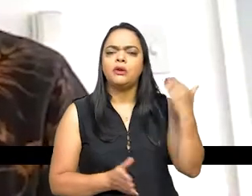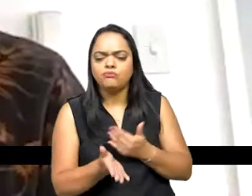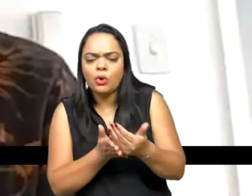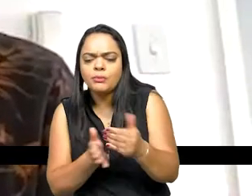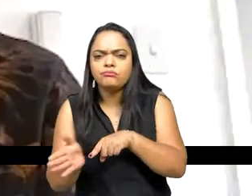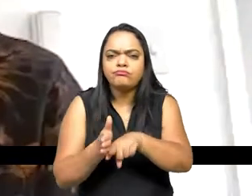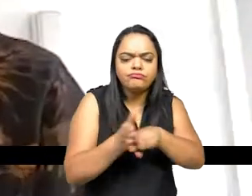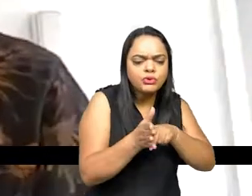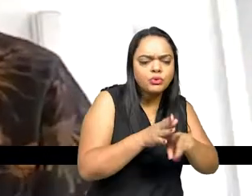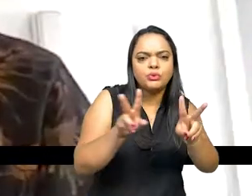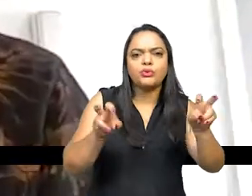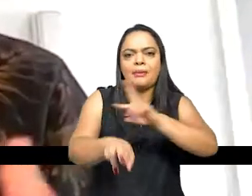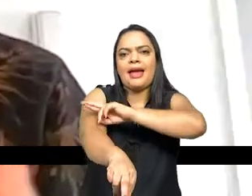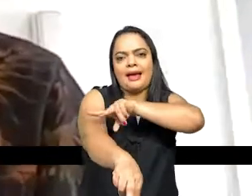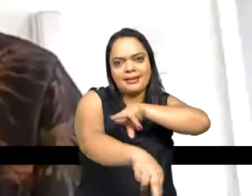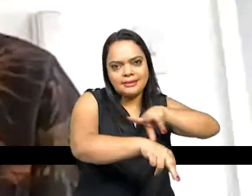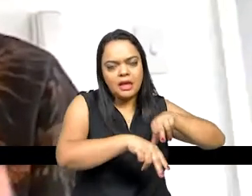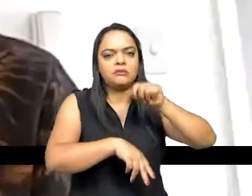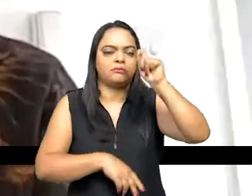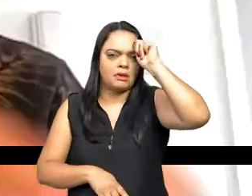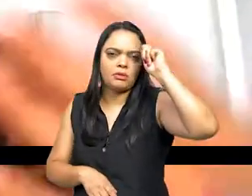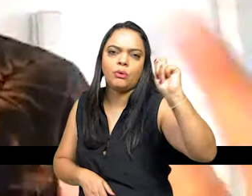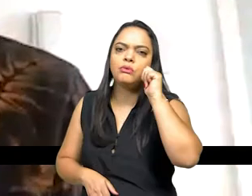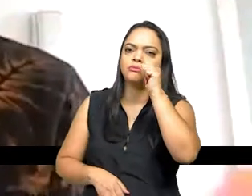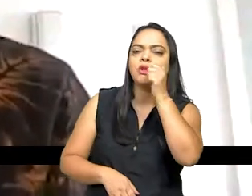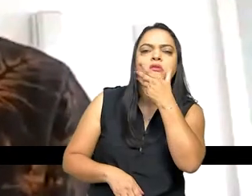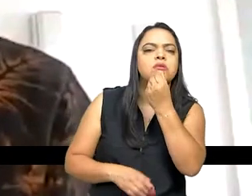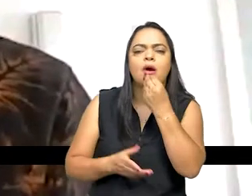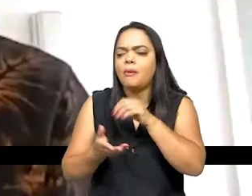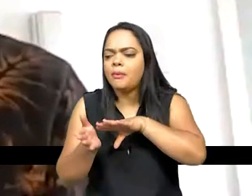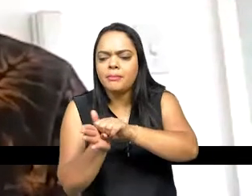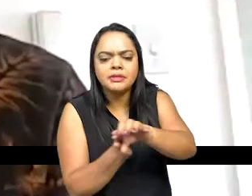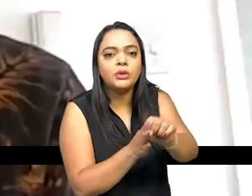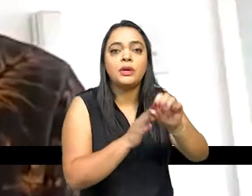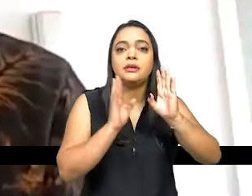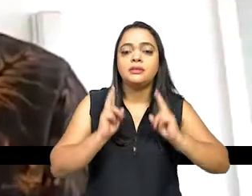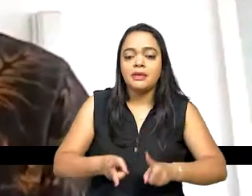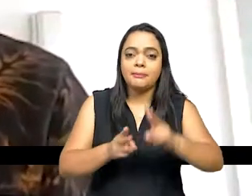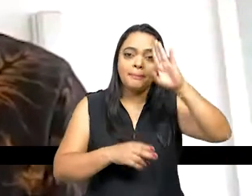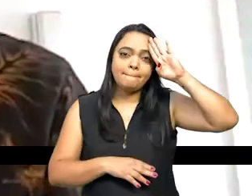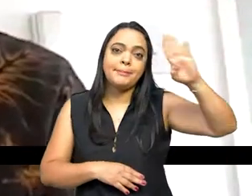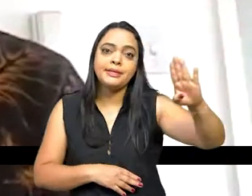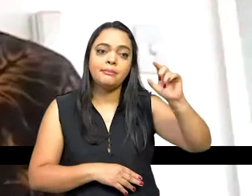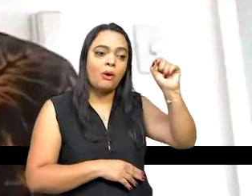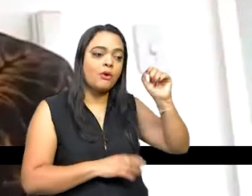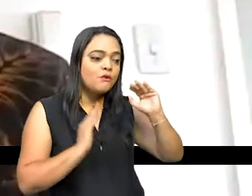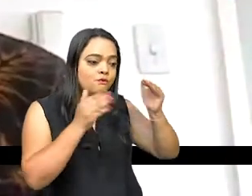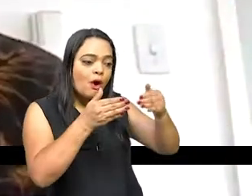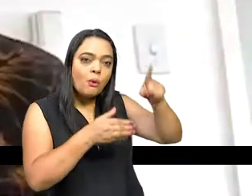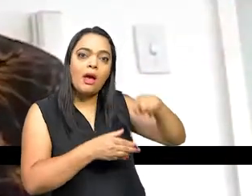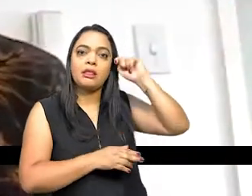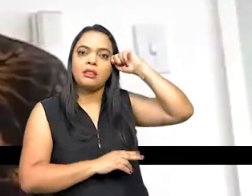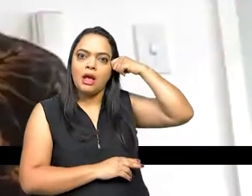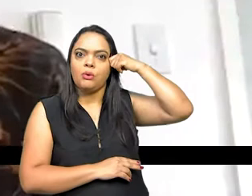consolidou, os autores, os pesquisadores e as pesquisadoras sempre colocaram os negros como um problema, os negros como